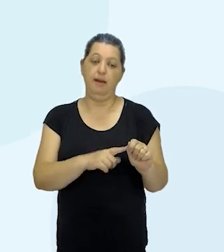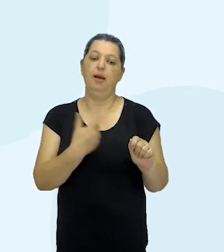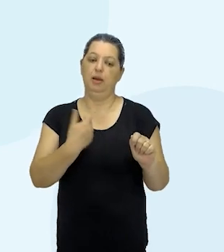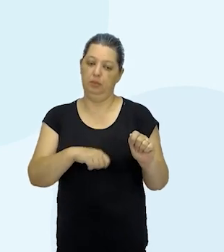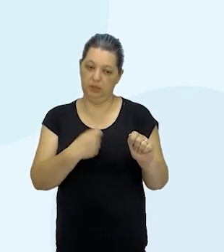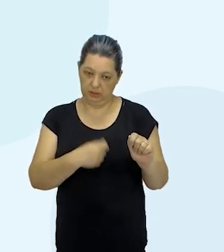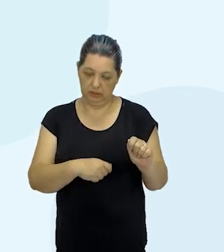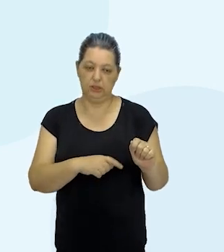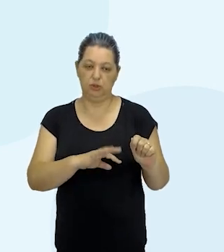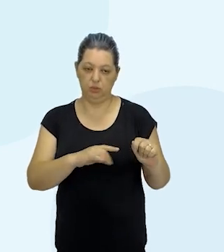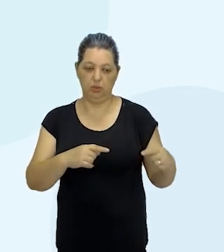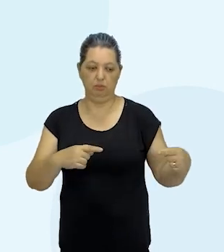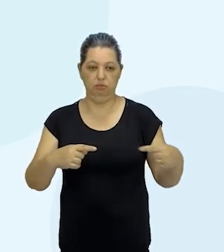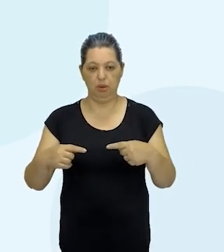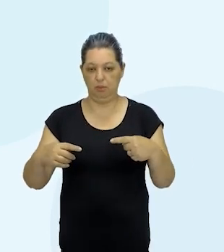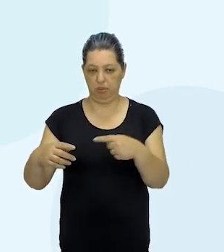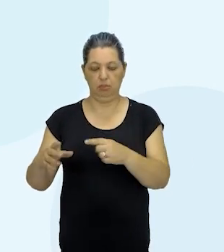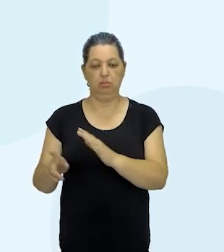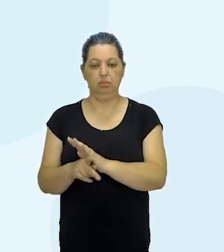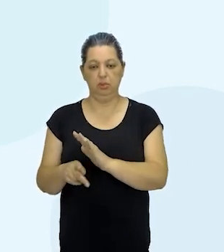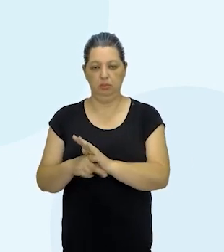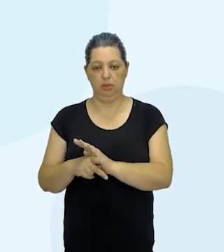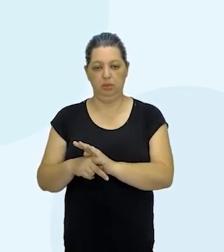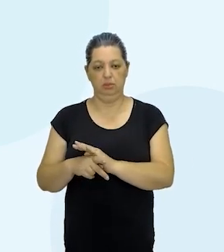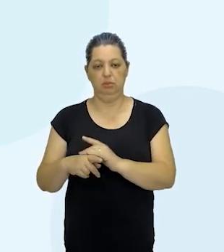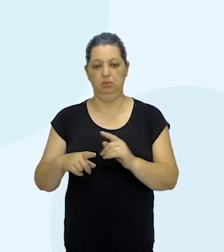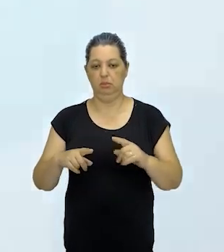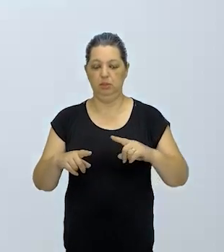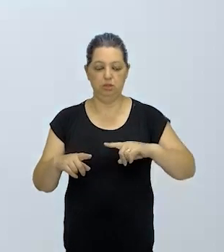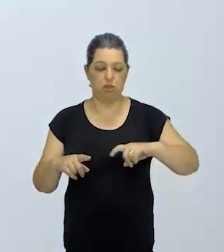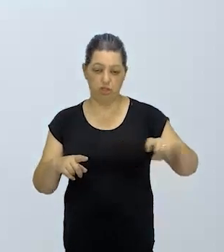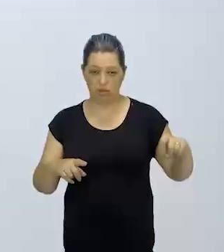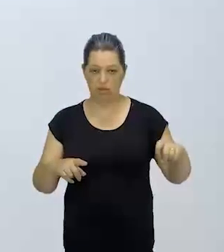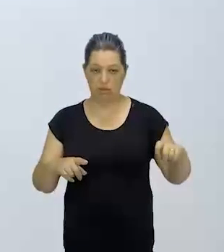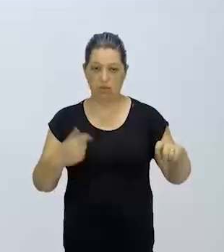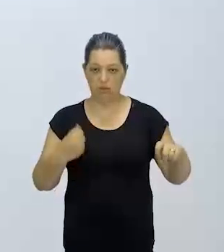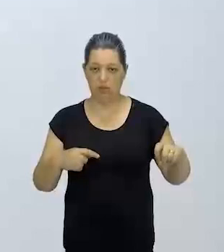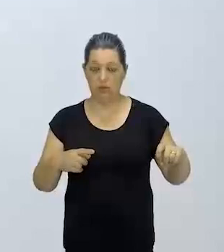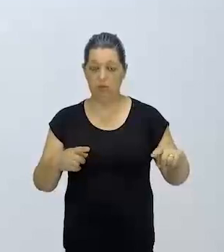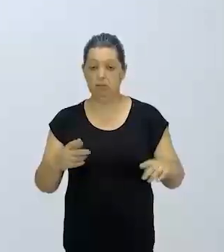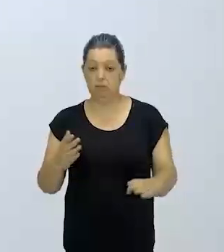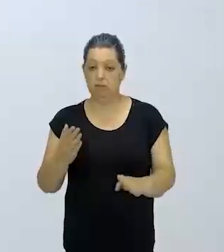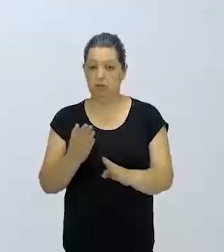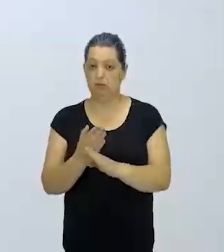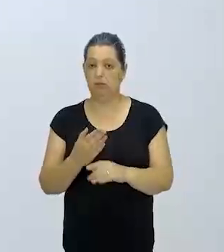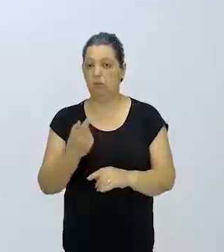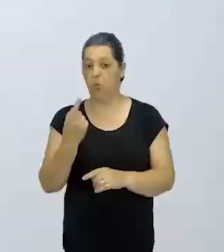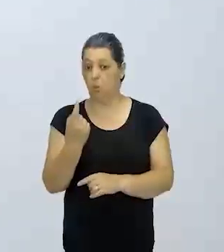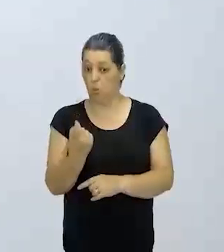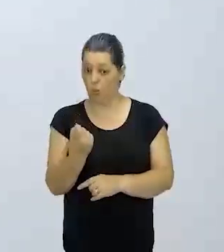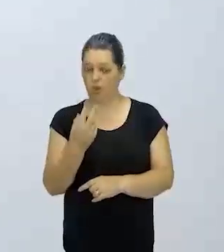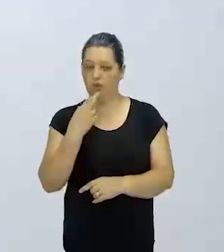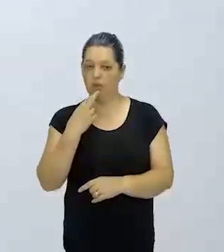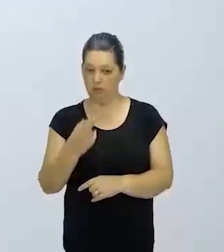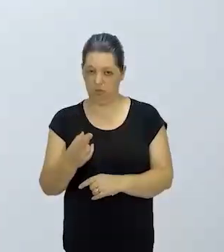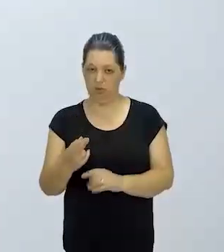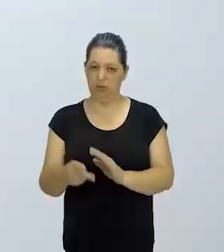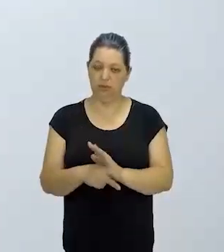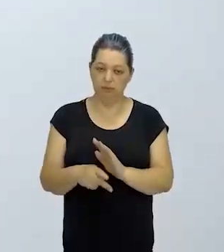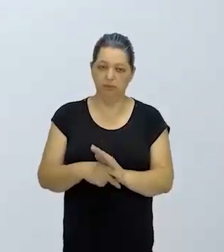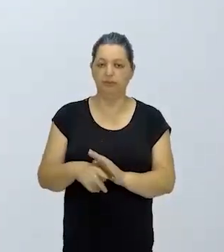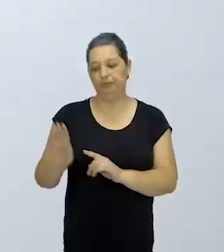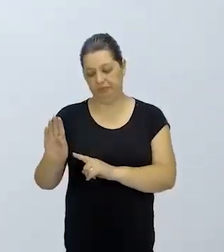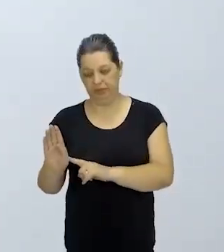sair uma única setinha. Ou seja, para cada x que eu faço a conta, eu tenho que encontrar uma única resposta para ligar lá no B. Tem que ter